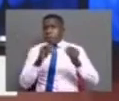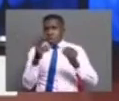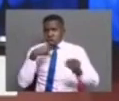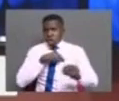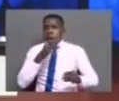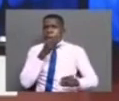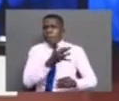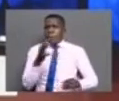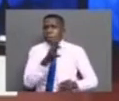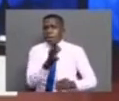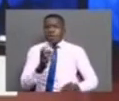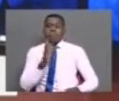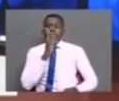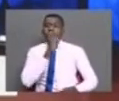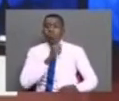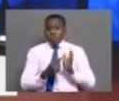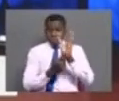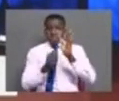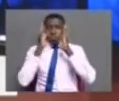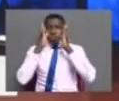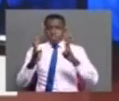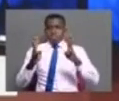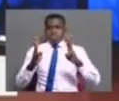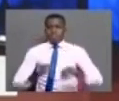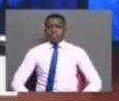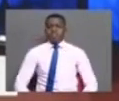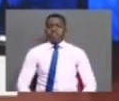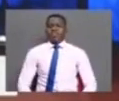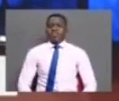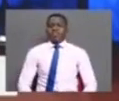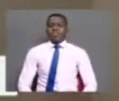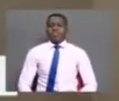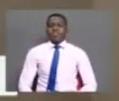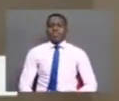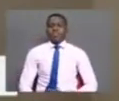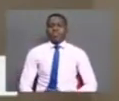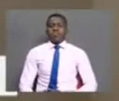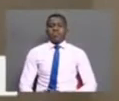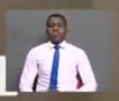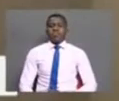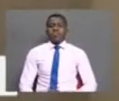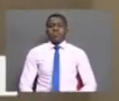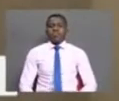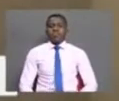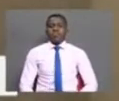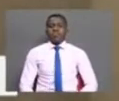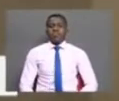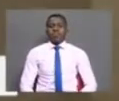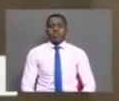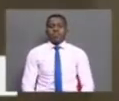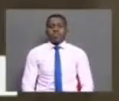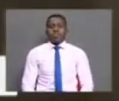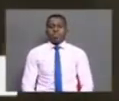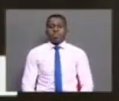é uma história que vai gostar muito desejo E aí